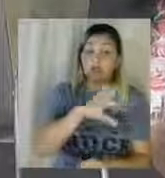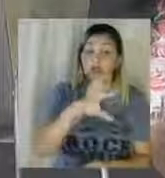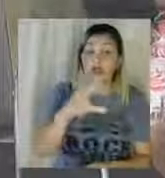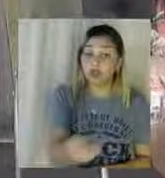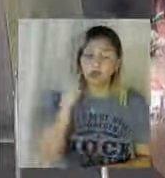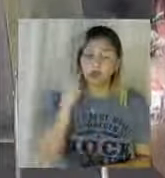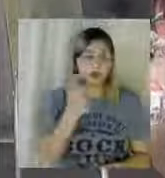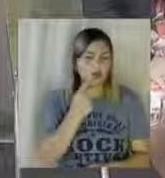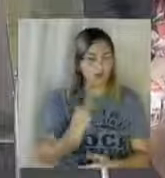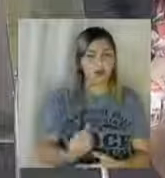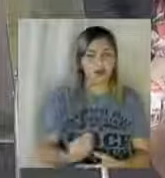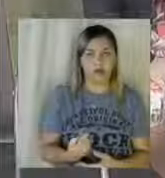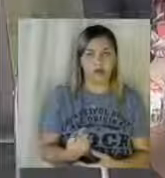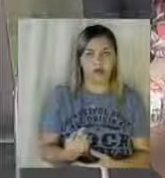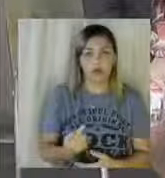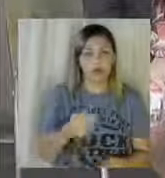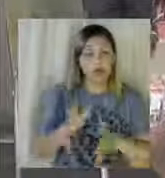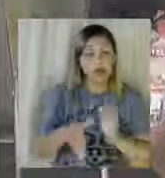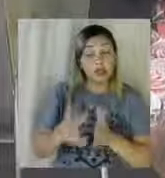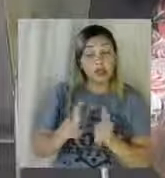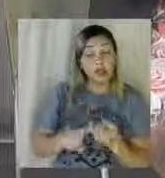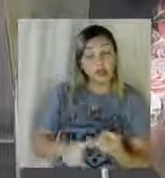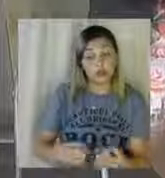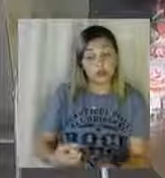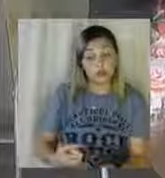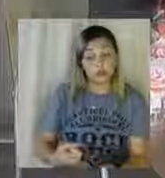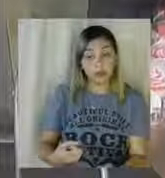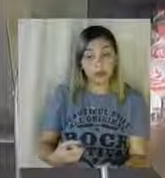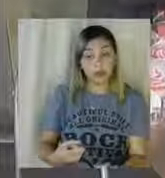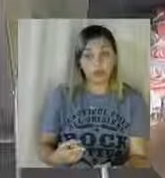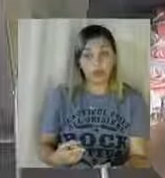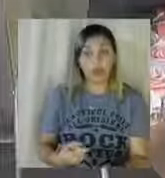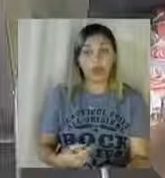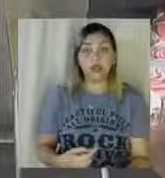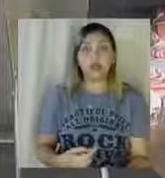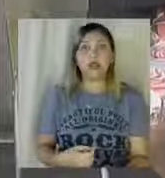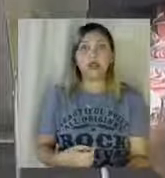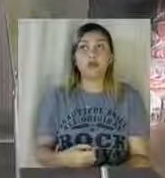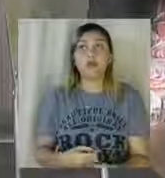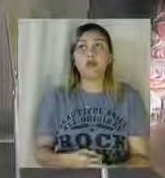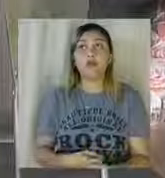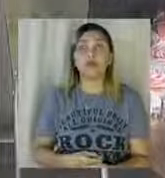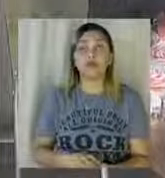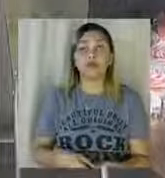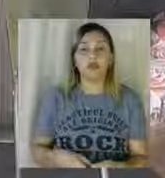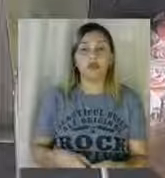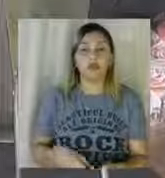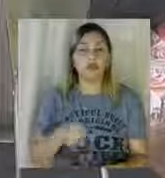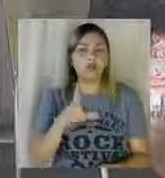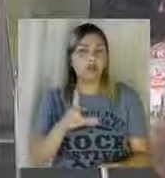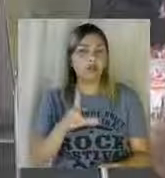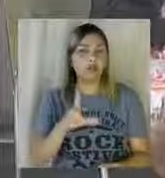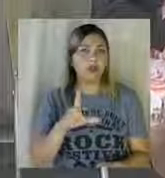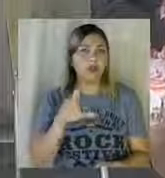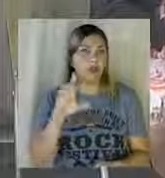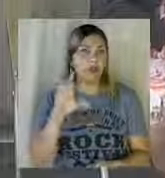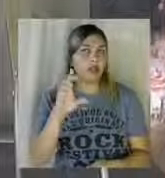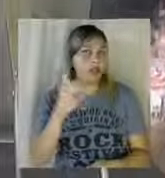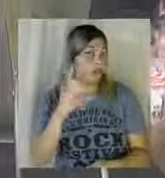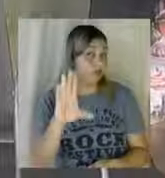surdos. A Libras, ela também está contemplada na Lei de Diretrizes de Bases, isso?